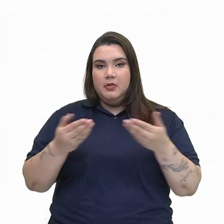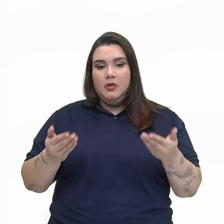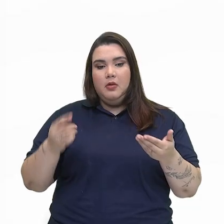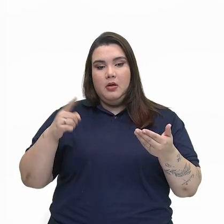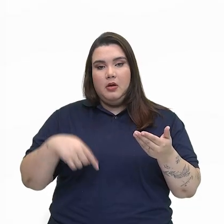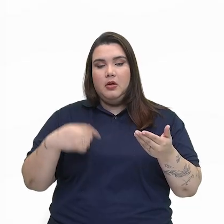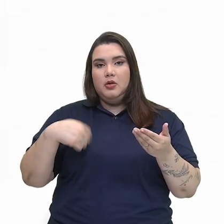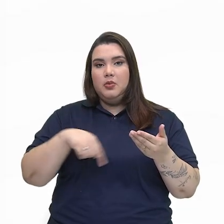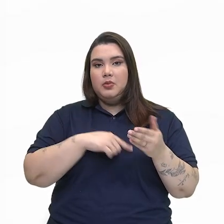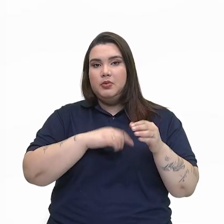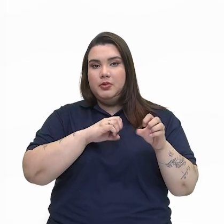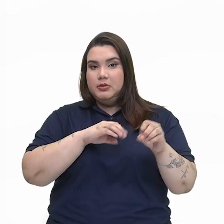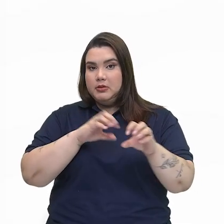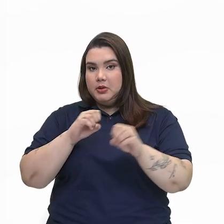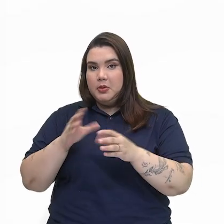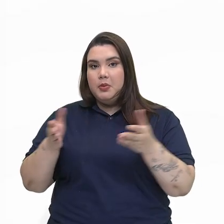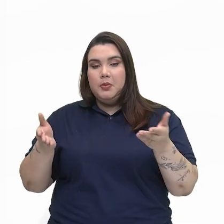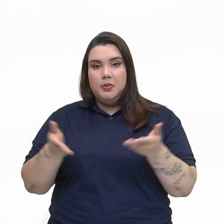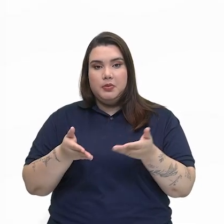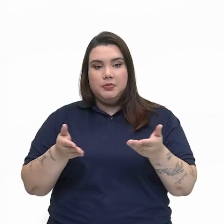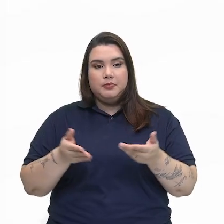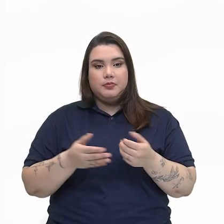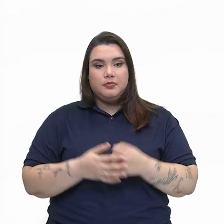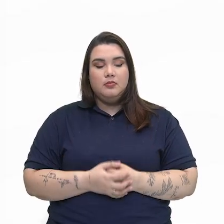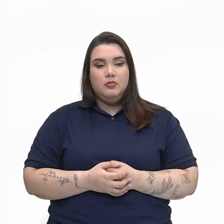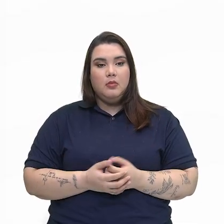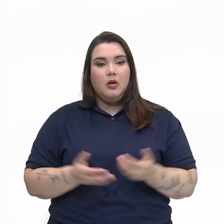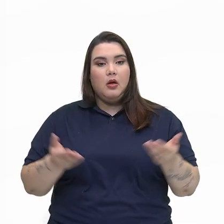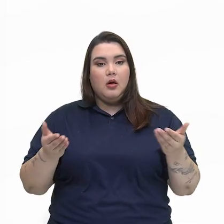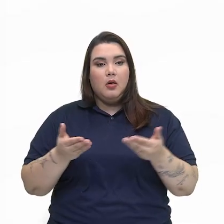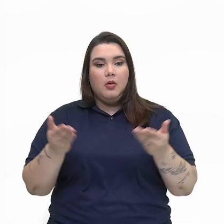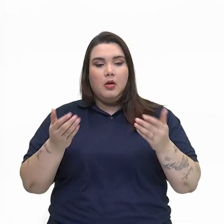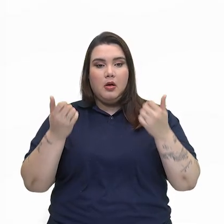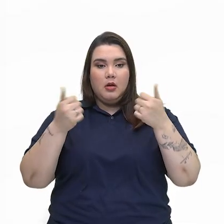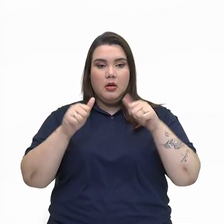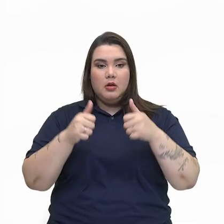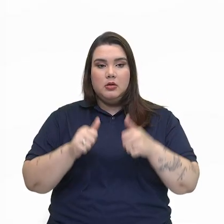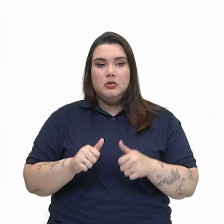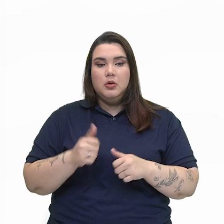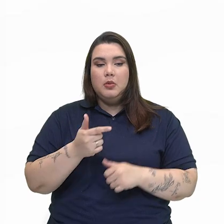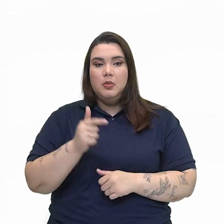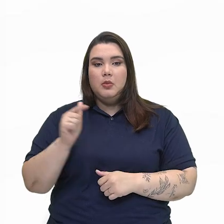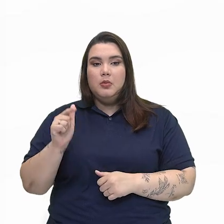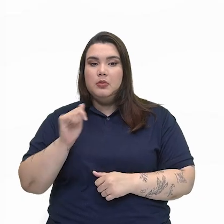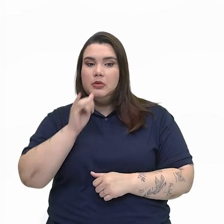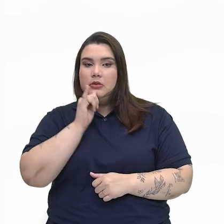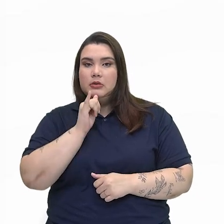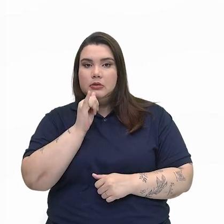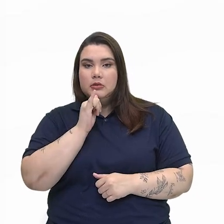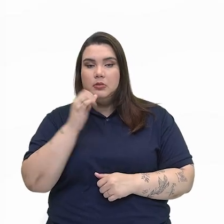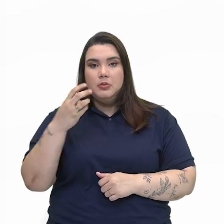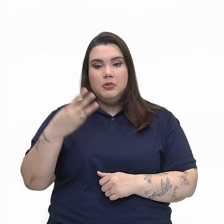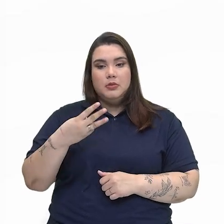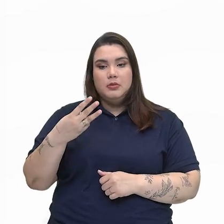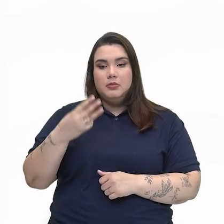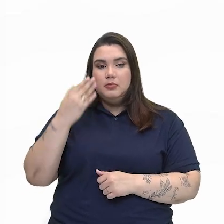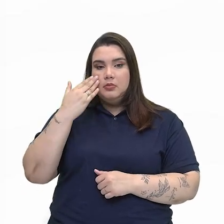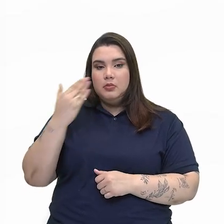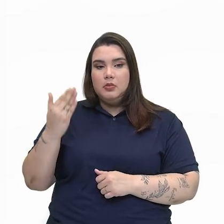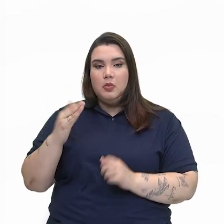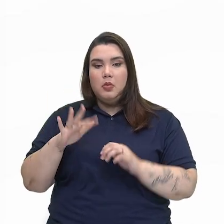com as casas decimais. Vamos analisar um outro exemplo? Olha lá.